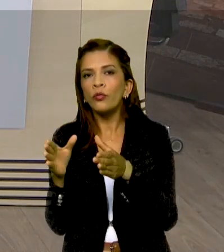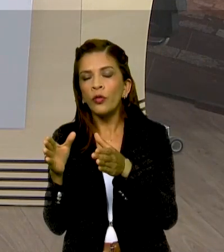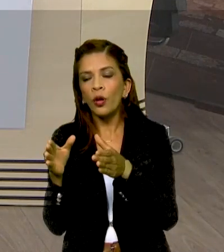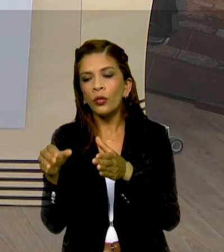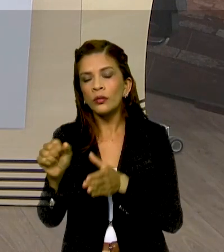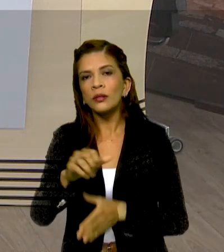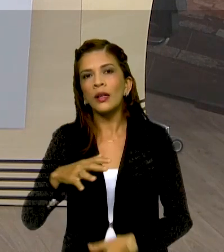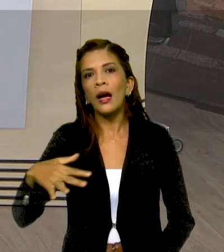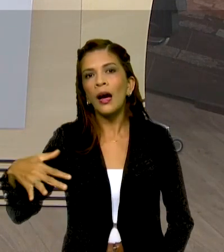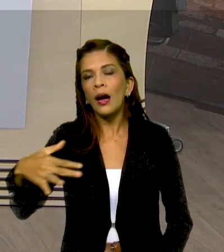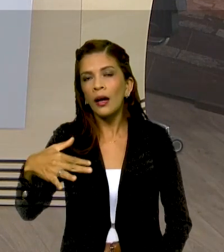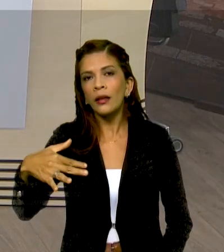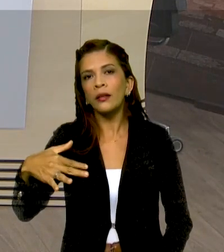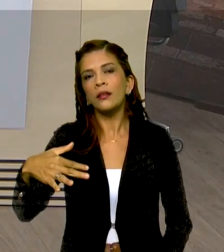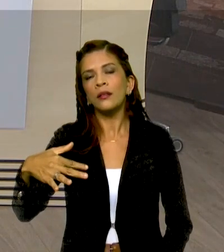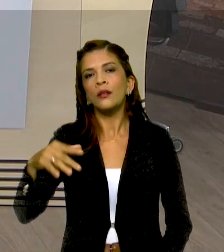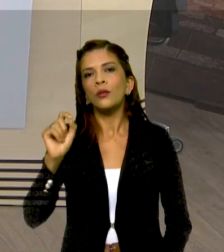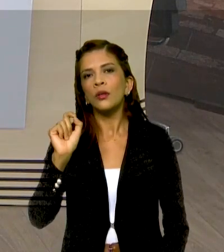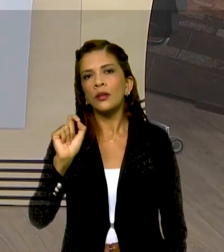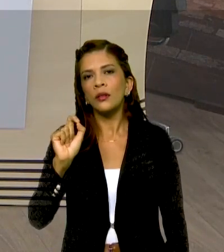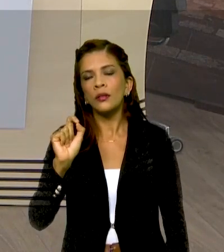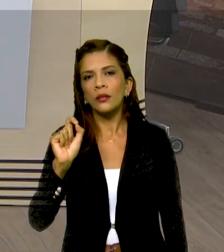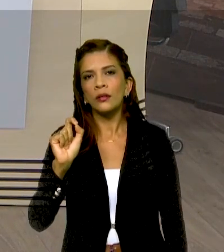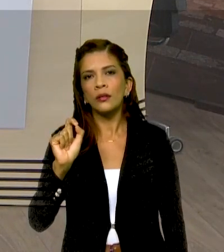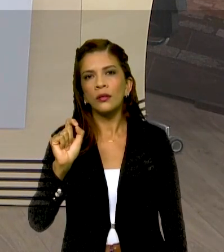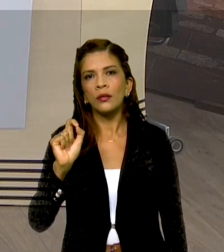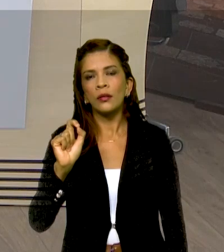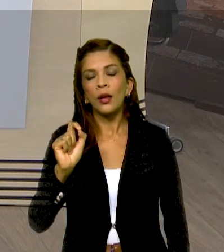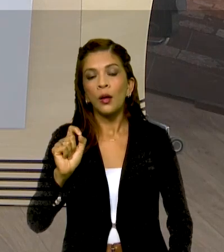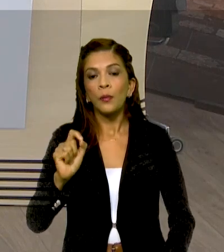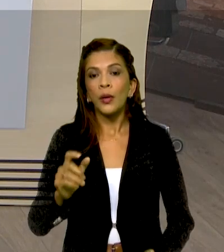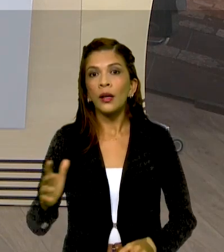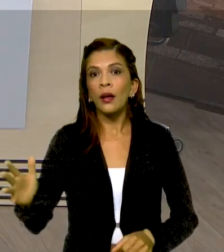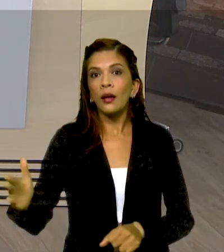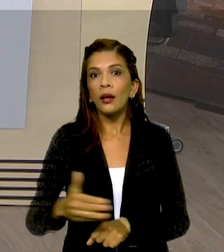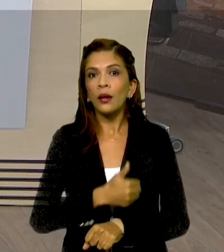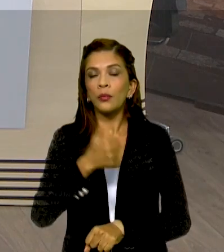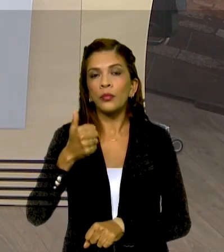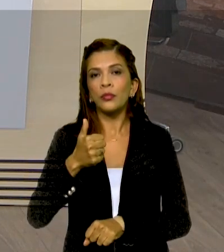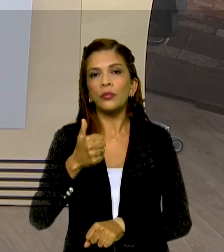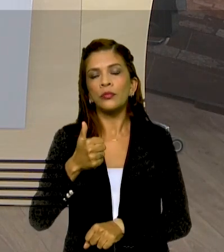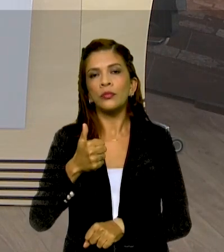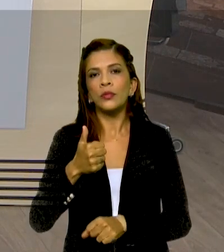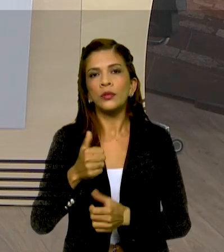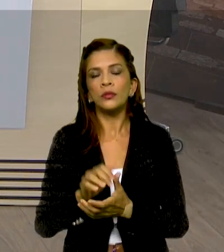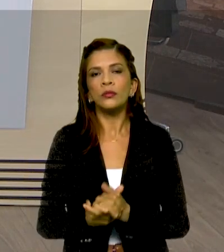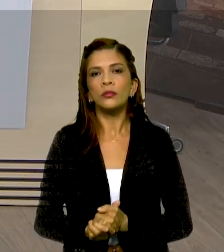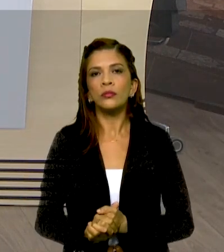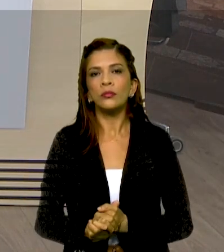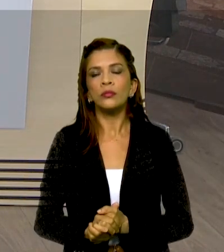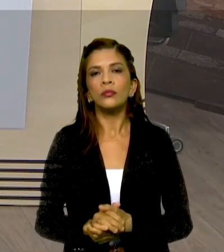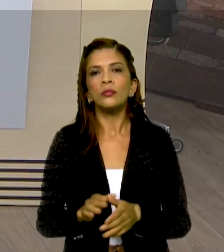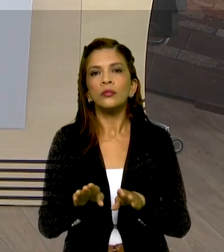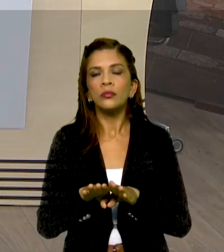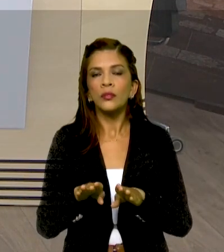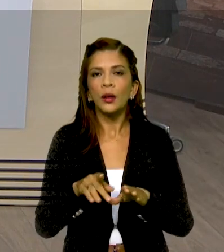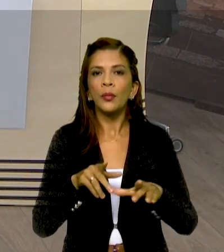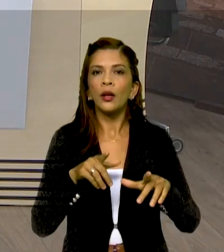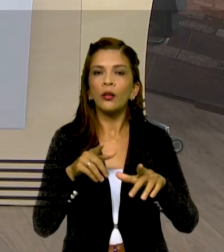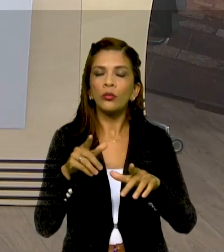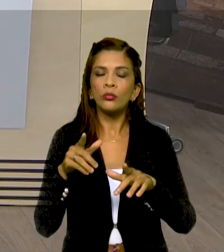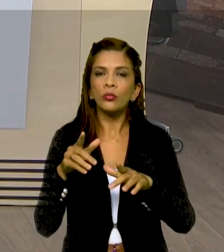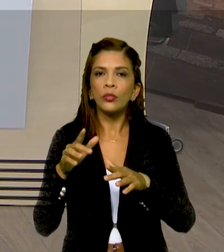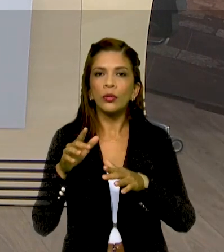da sociedade, voltados ao aperfeiçoamento da pessoa e trabalho diretamente com a Libras, não é